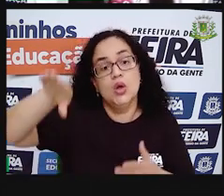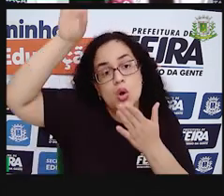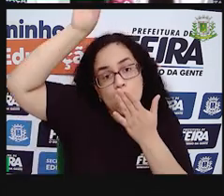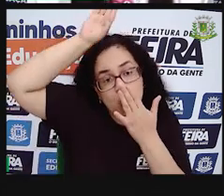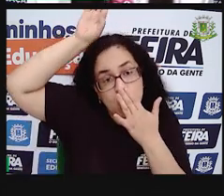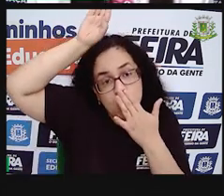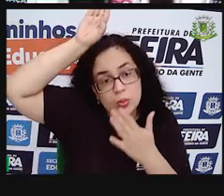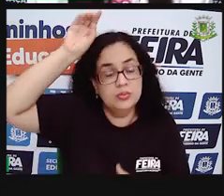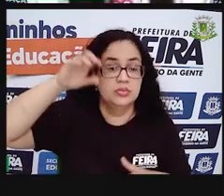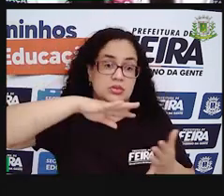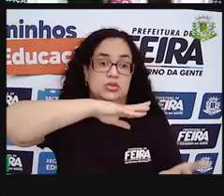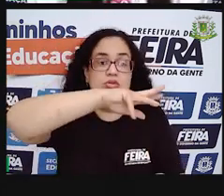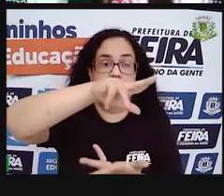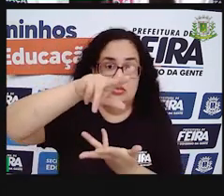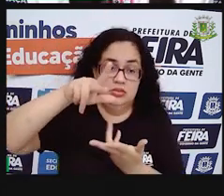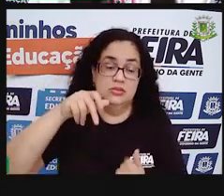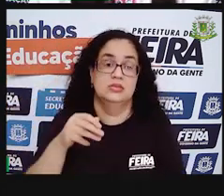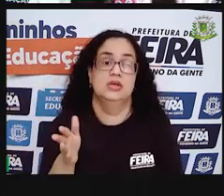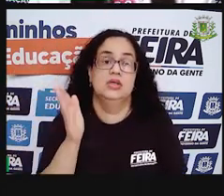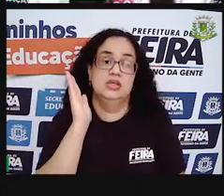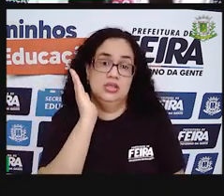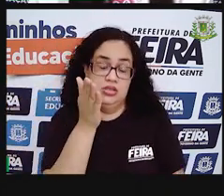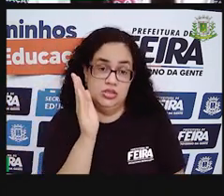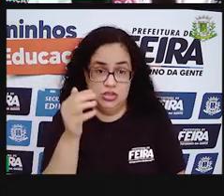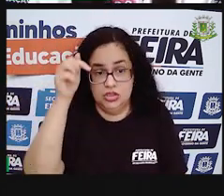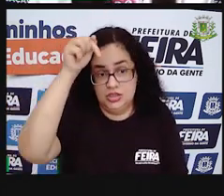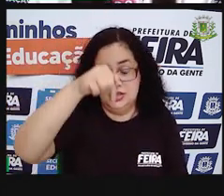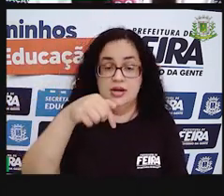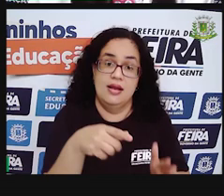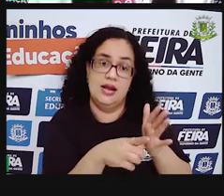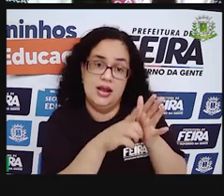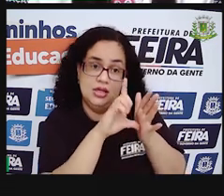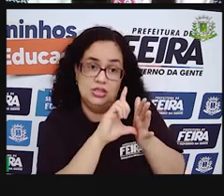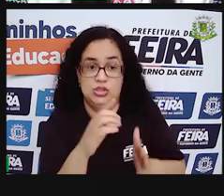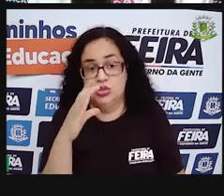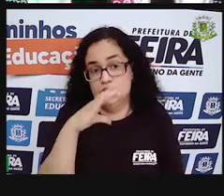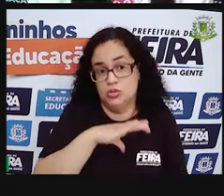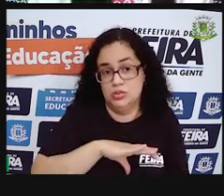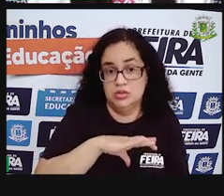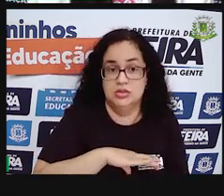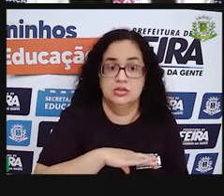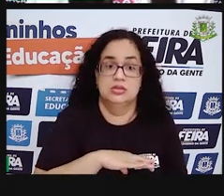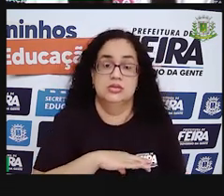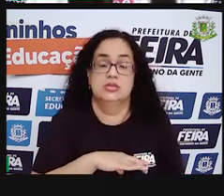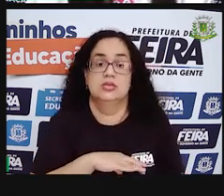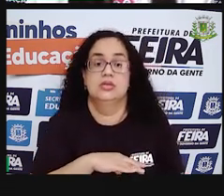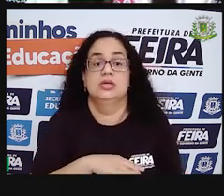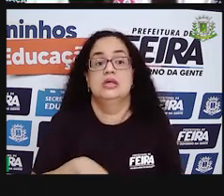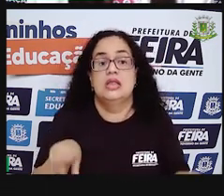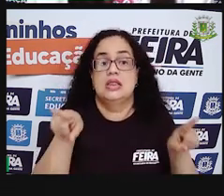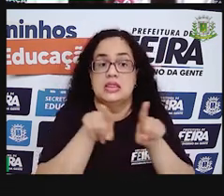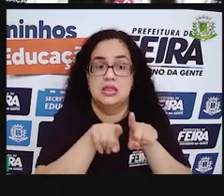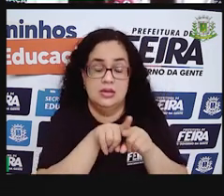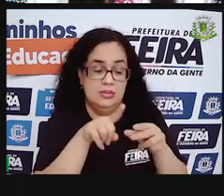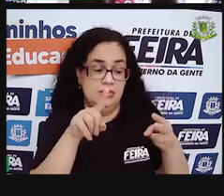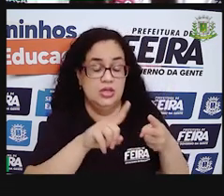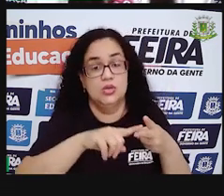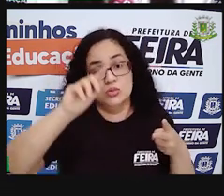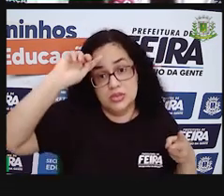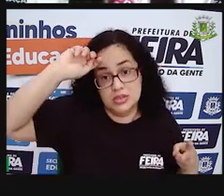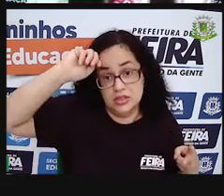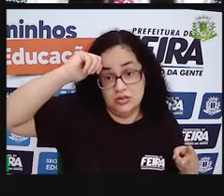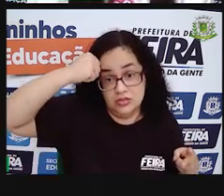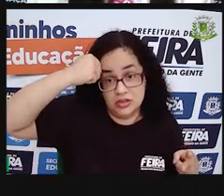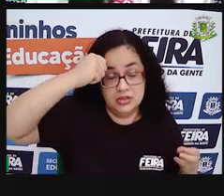indígenas os donos da terra, porque eles já estavam aqui antes dos portugueses chegarem. Também os africanos,